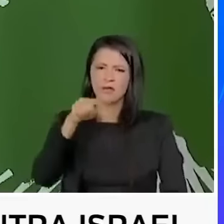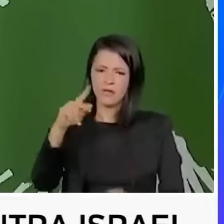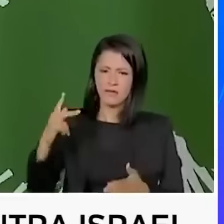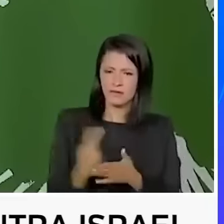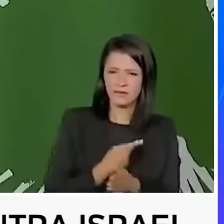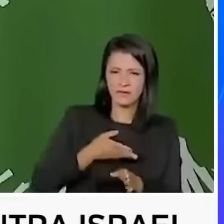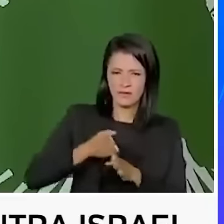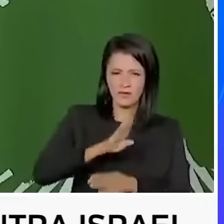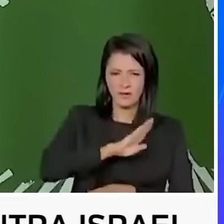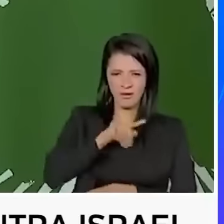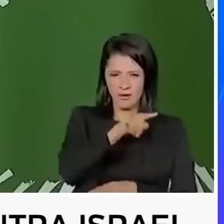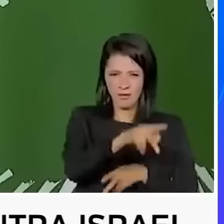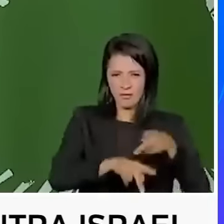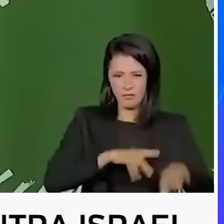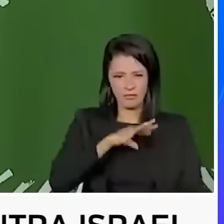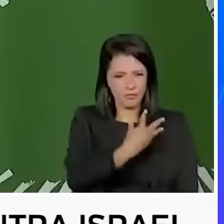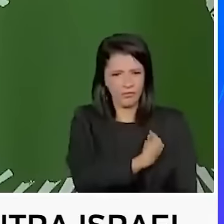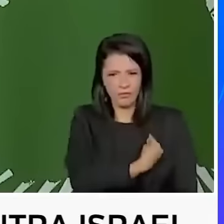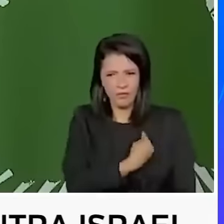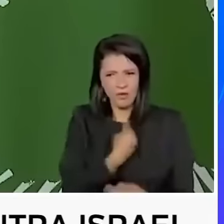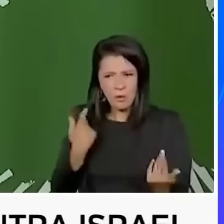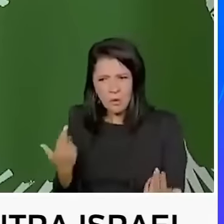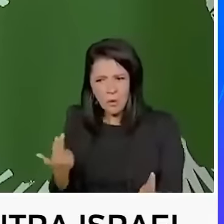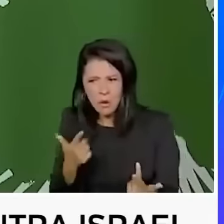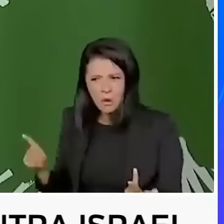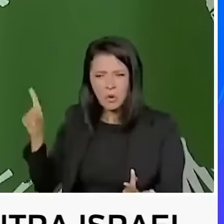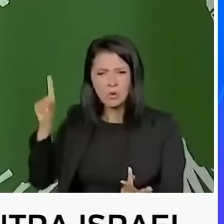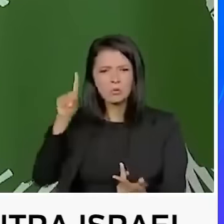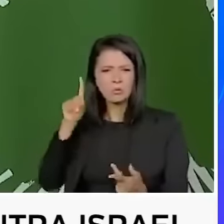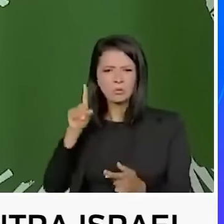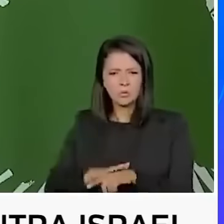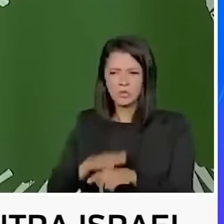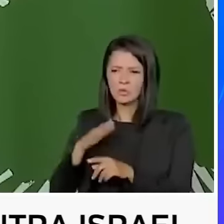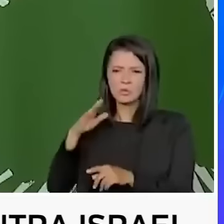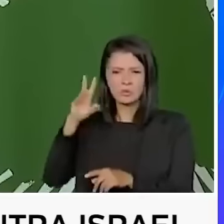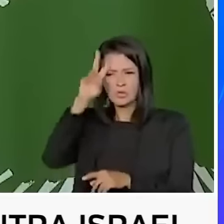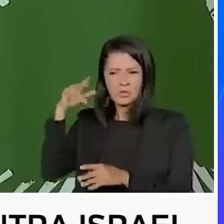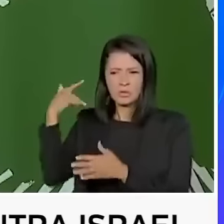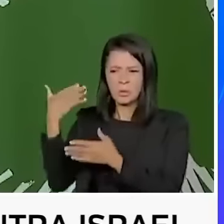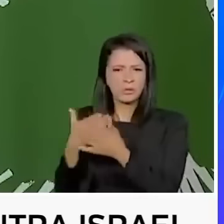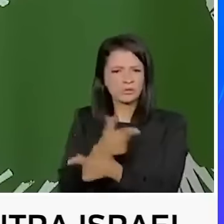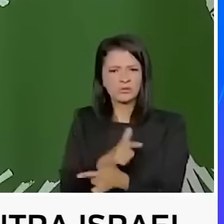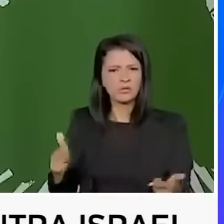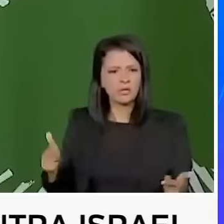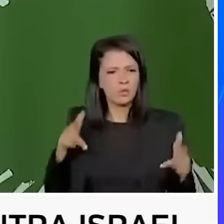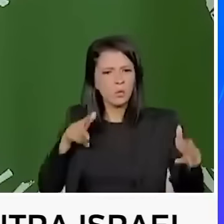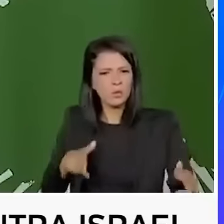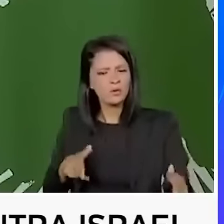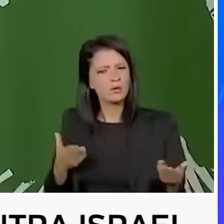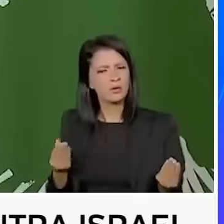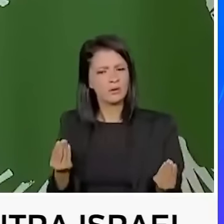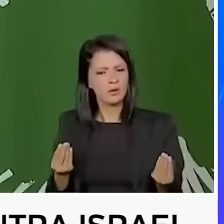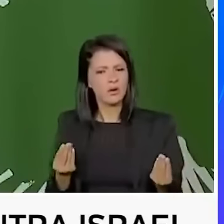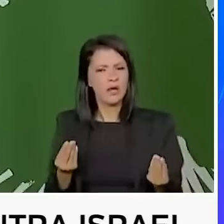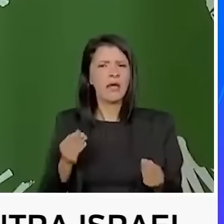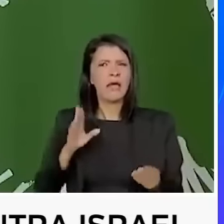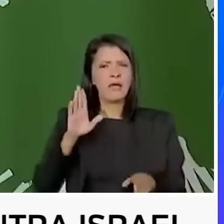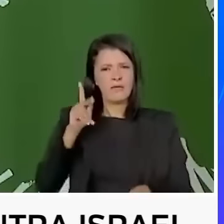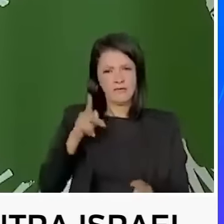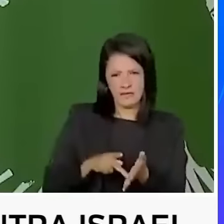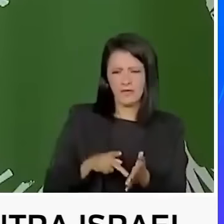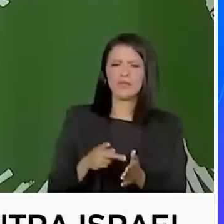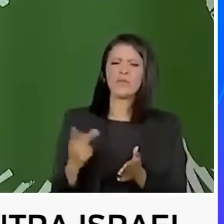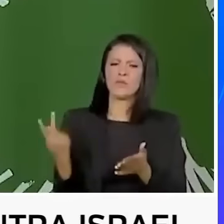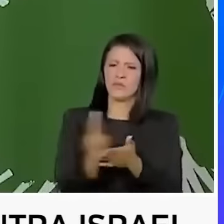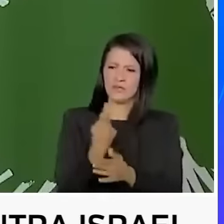crise diplomática profunda entre os dois países a corte máxima da ONU foi acionada e e ela foi acionada a se pronunciar sobre a